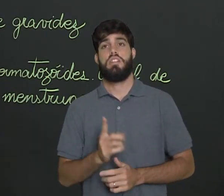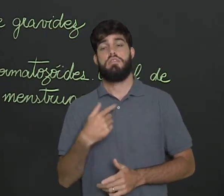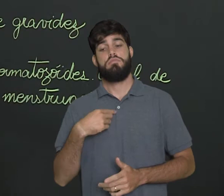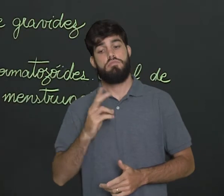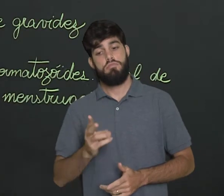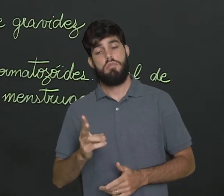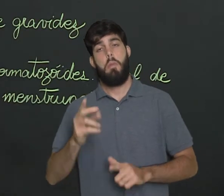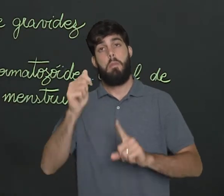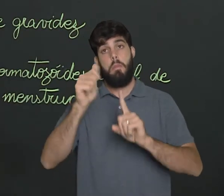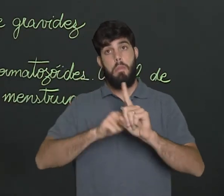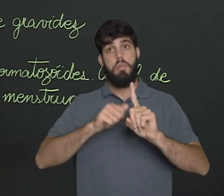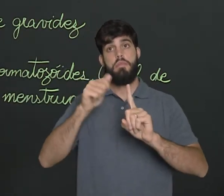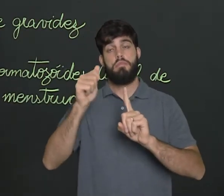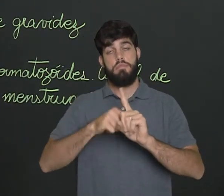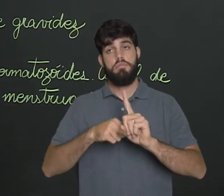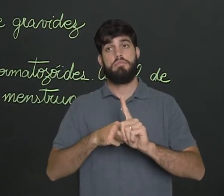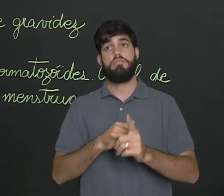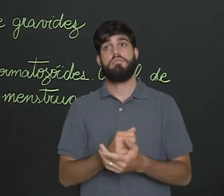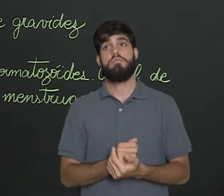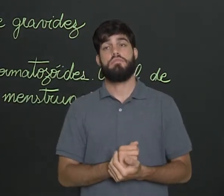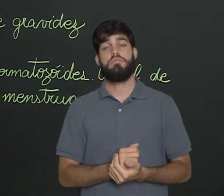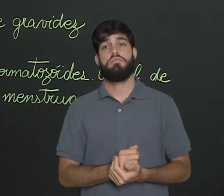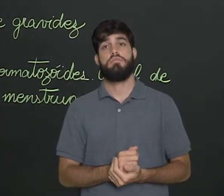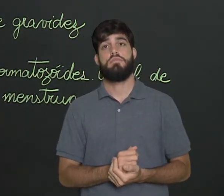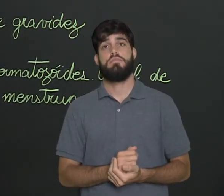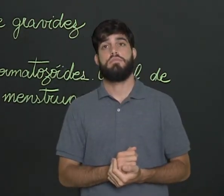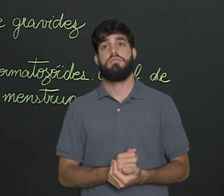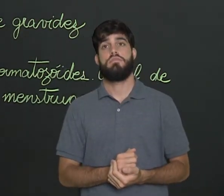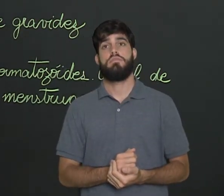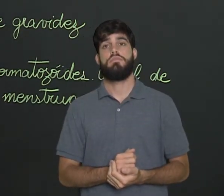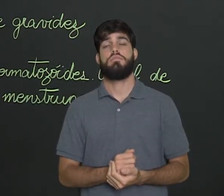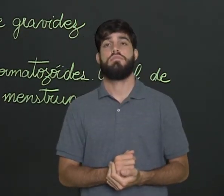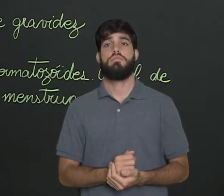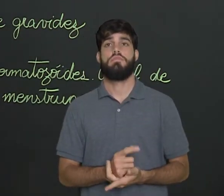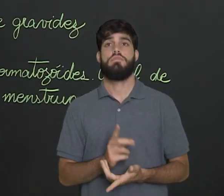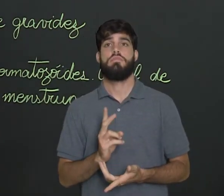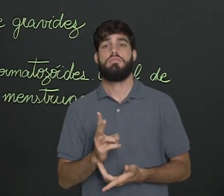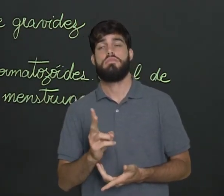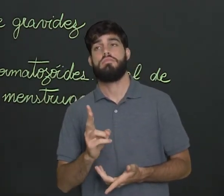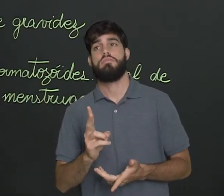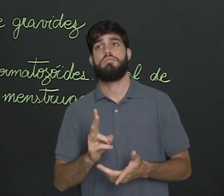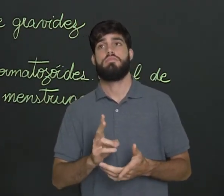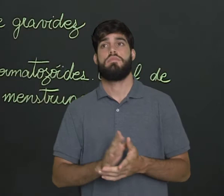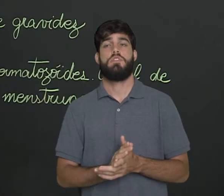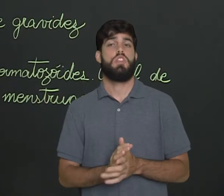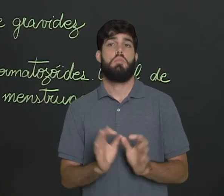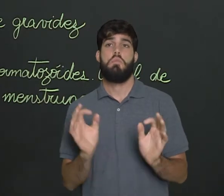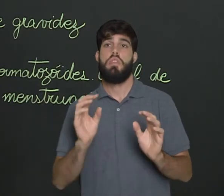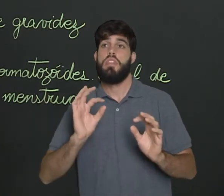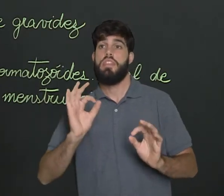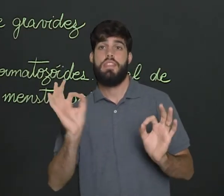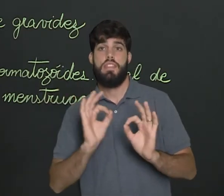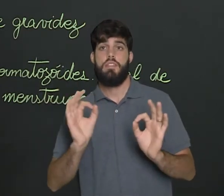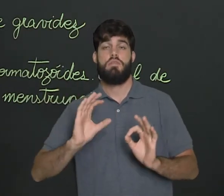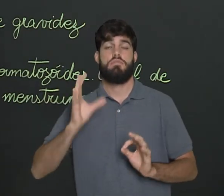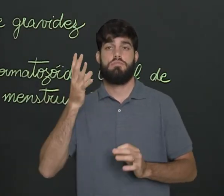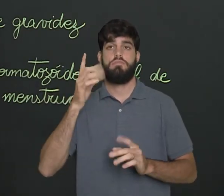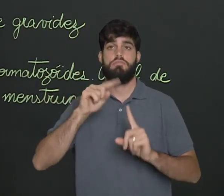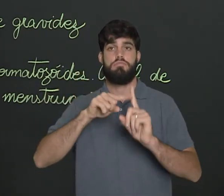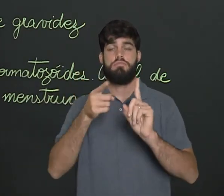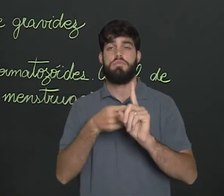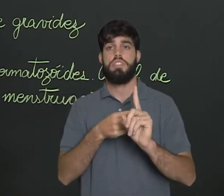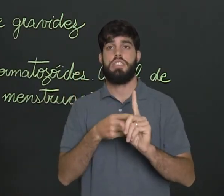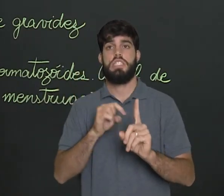menstruação. A menstruação é um evento mensal do descamamento desse endométrio, que está saindo por quê? Porque não rolou